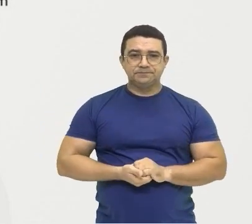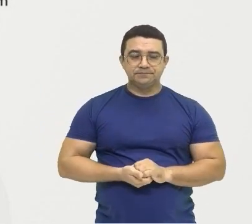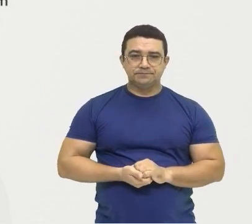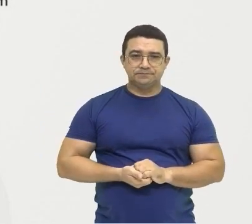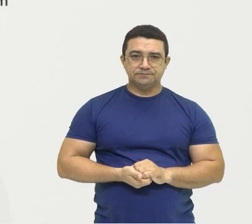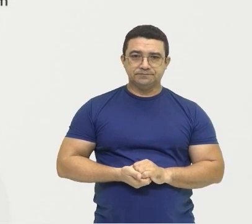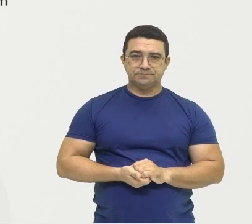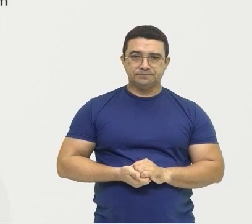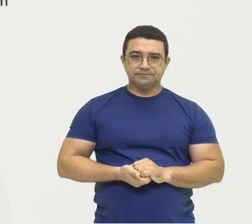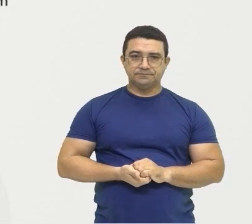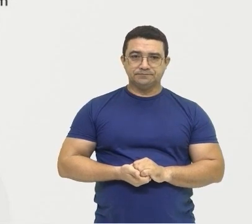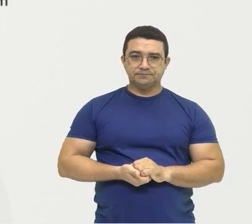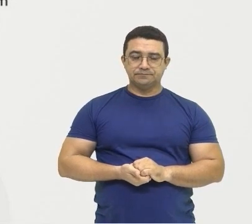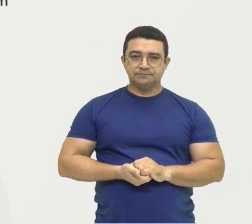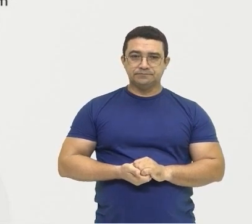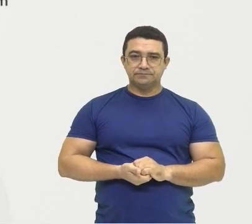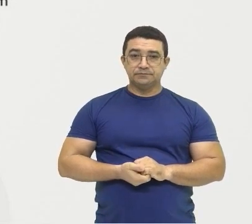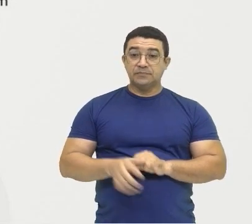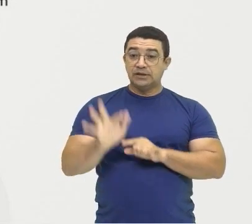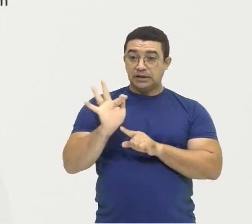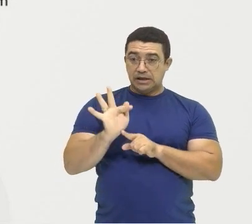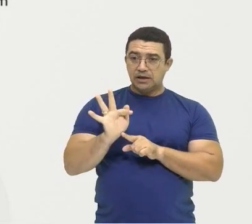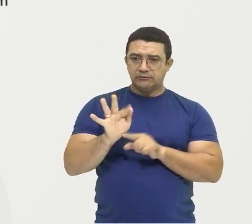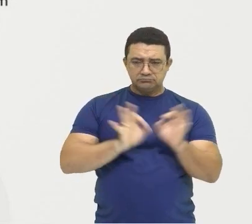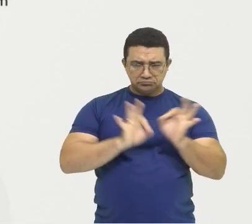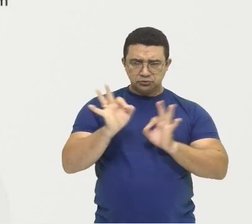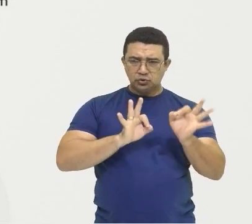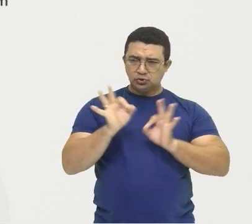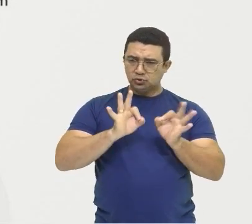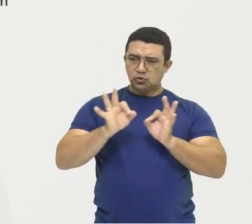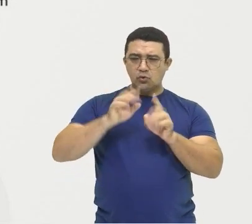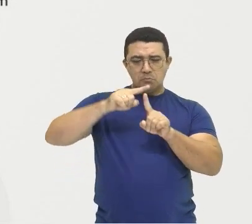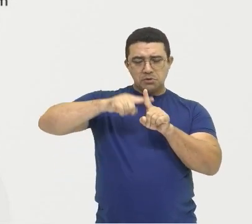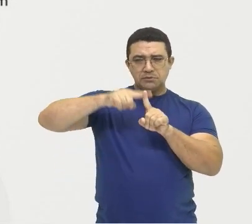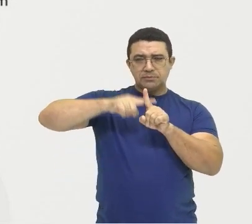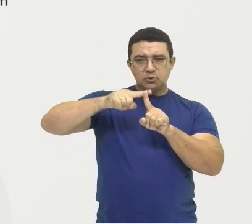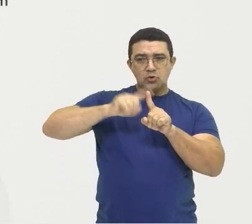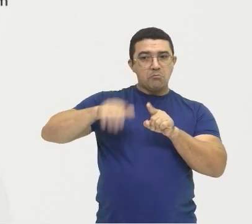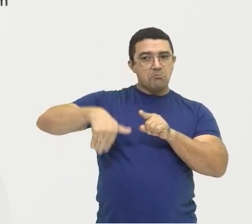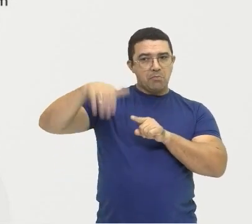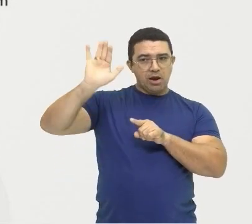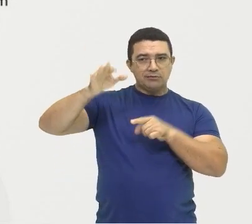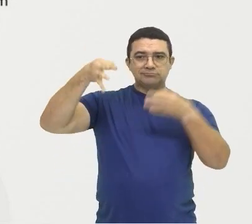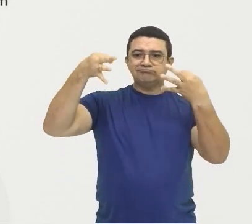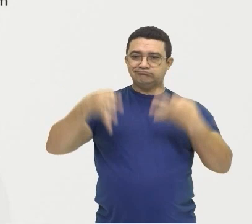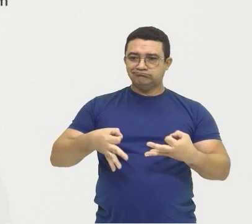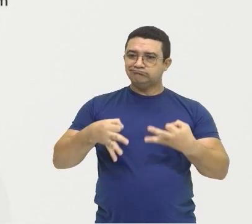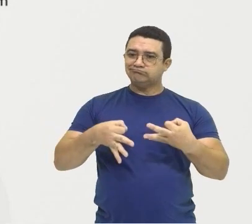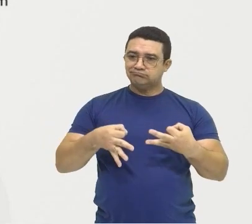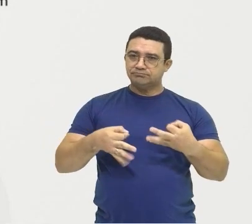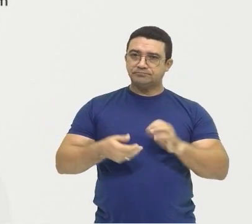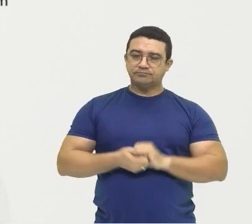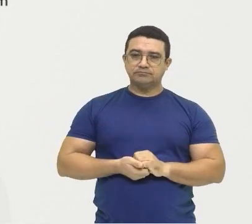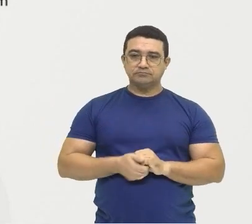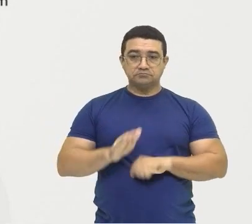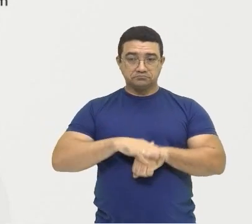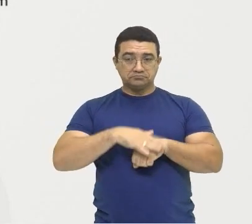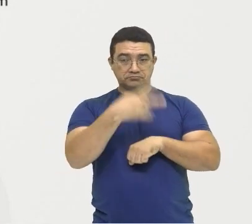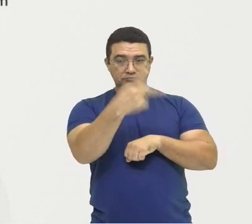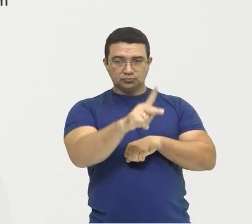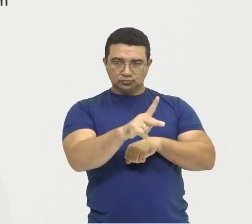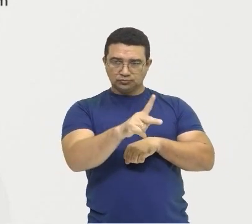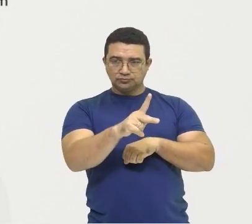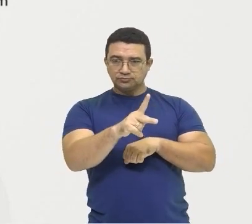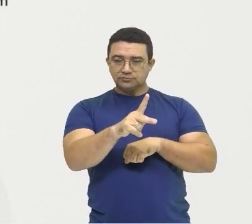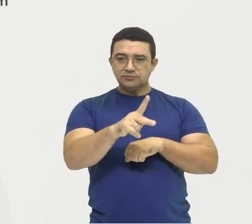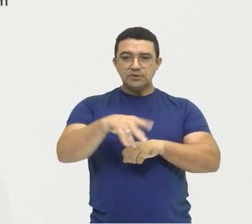constrói um termômetro mais preciso do que todos os que tinham sido construídos naquela época. Em sua escala, Fahrenheit adota